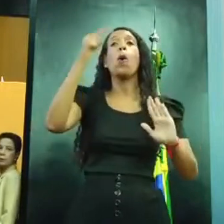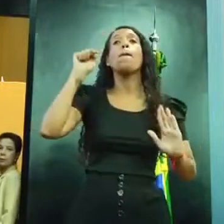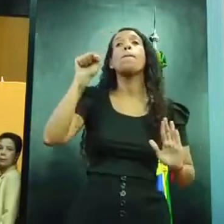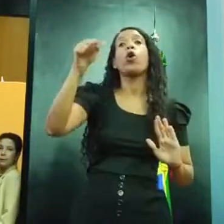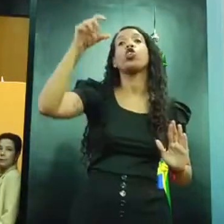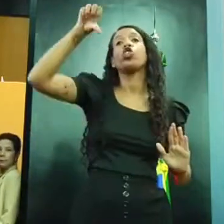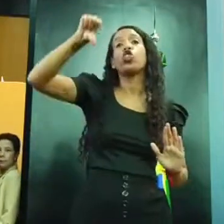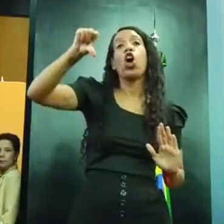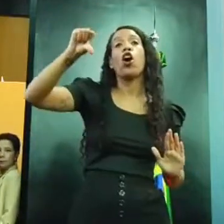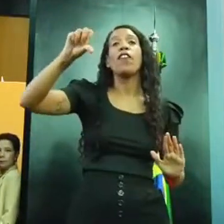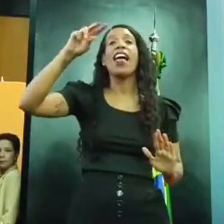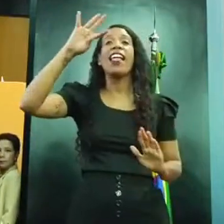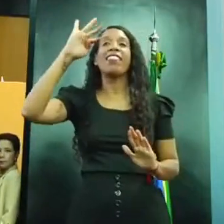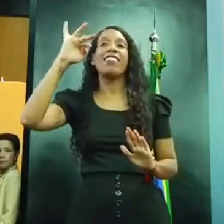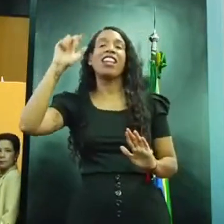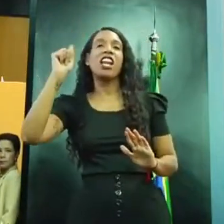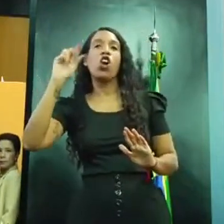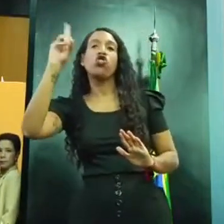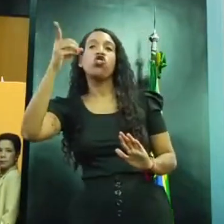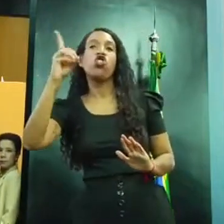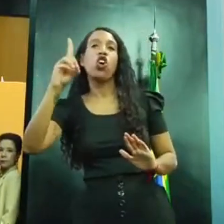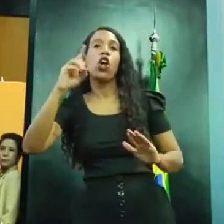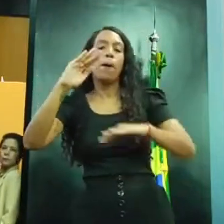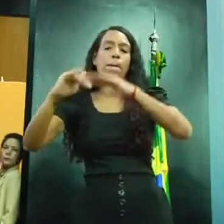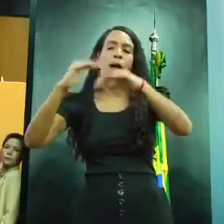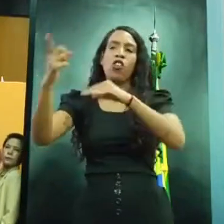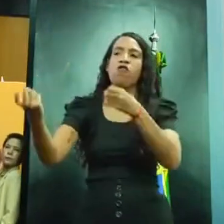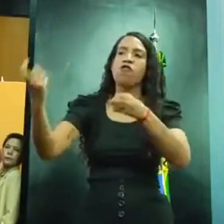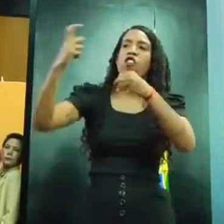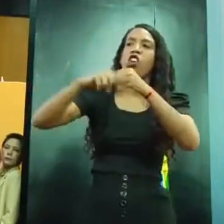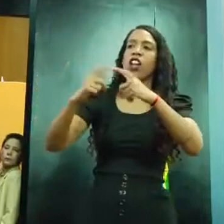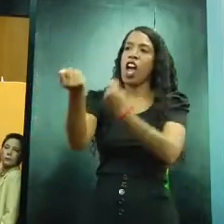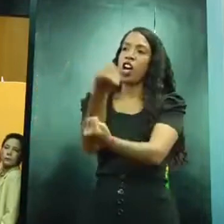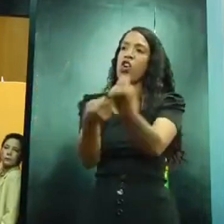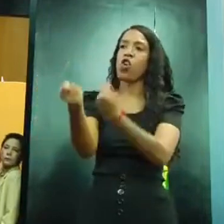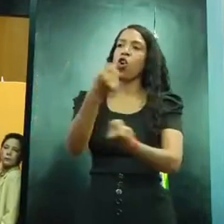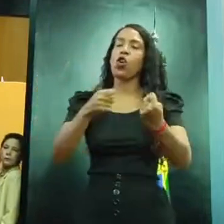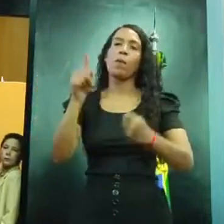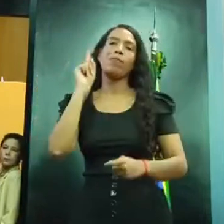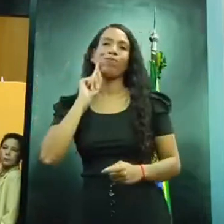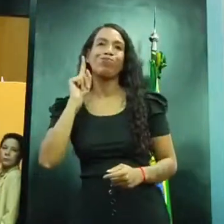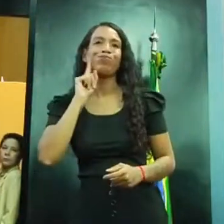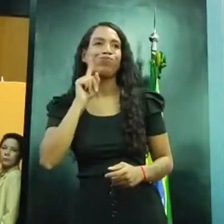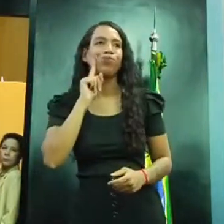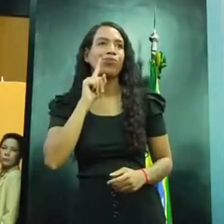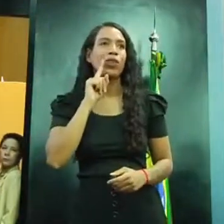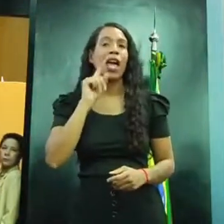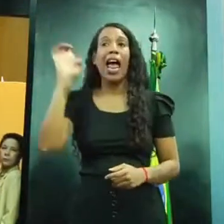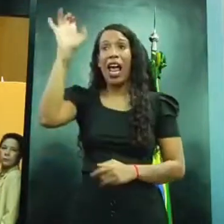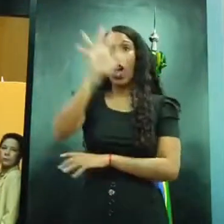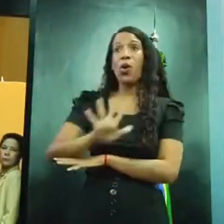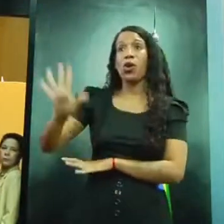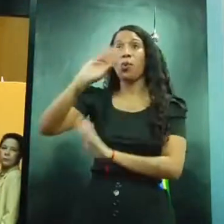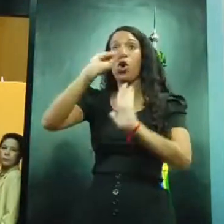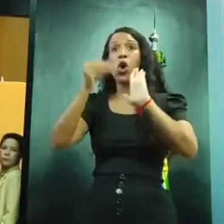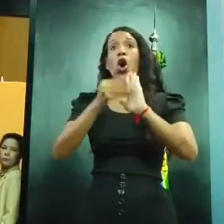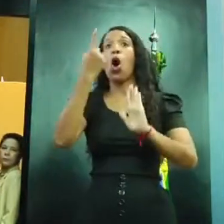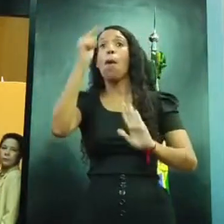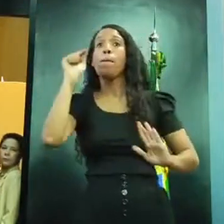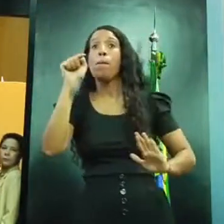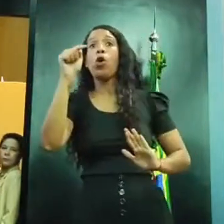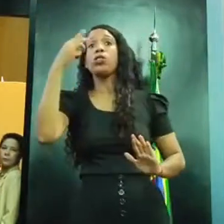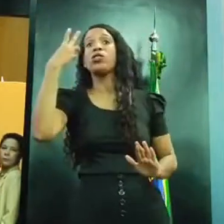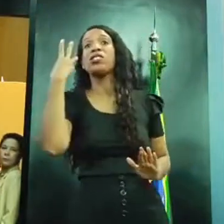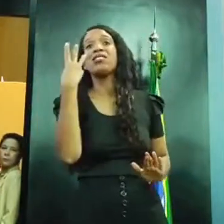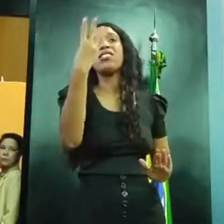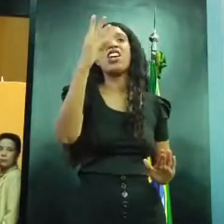trilhão de dólares no processo de retomada da economia norte-americana. A União Europeia está colocando 1,7